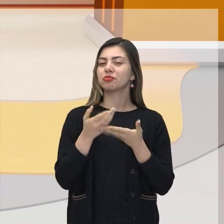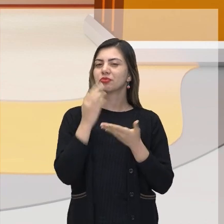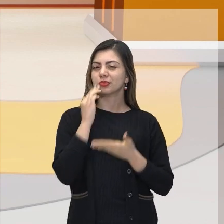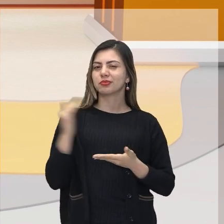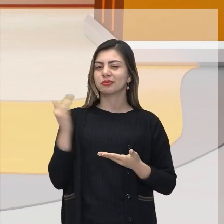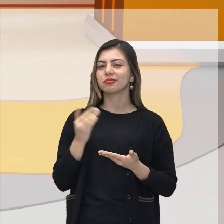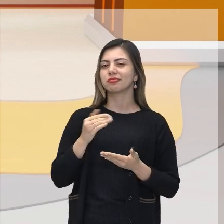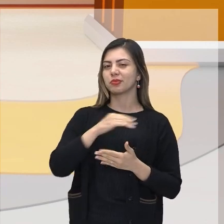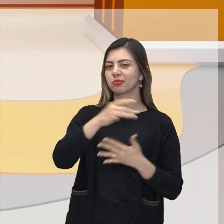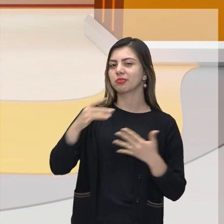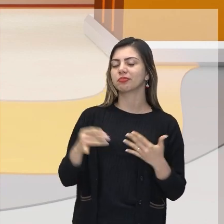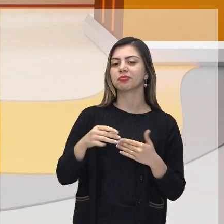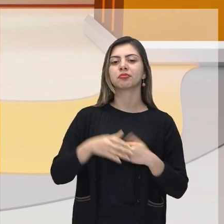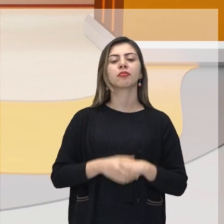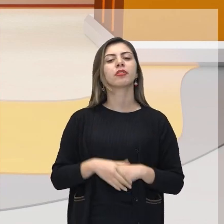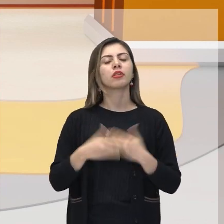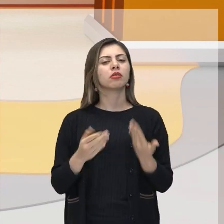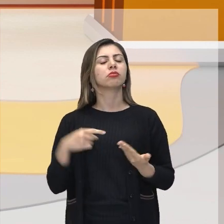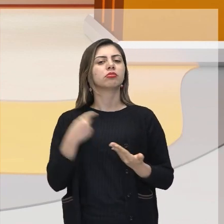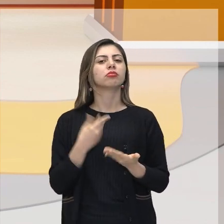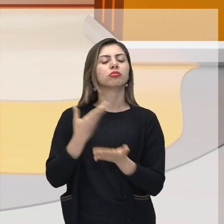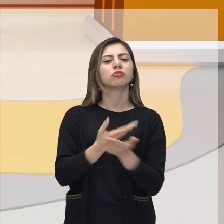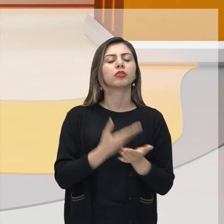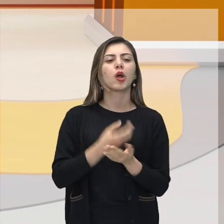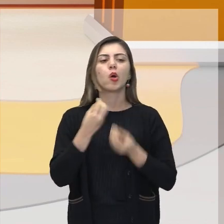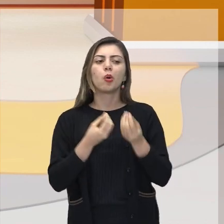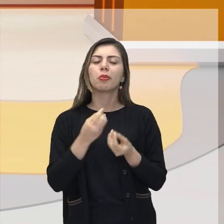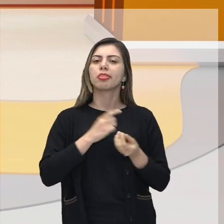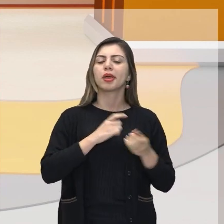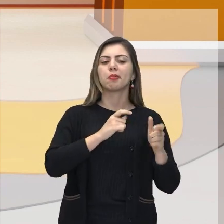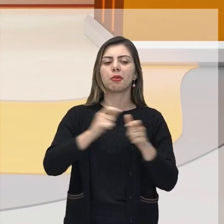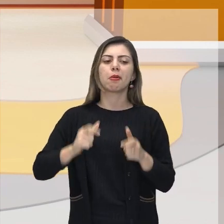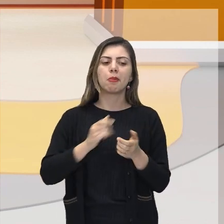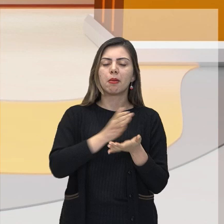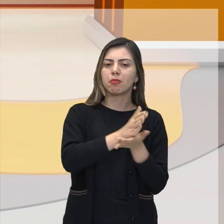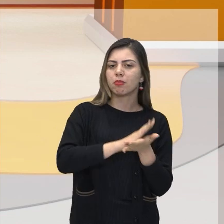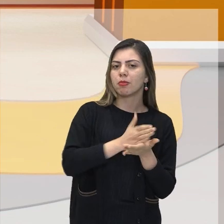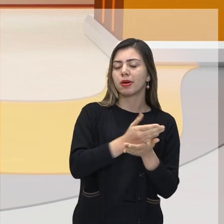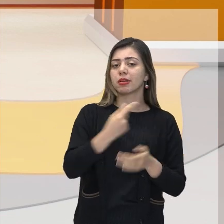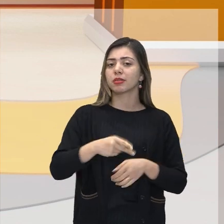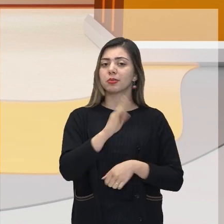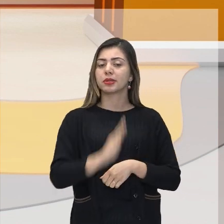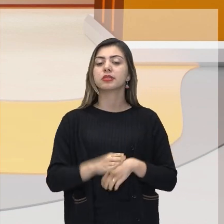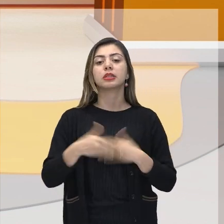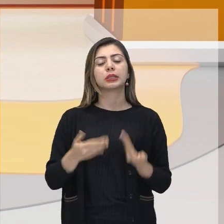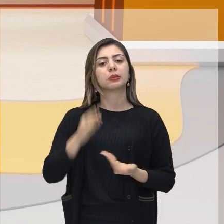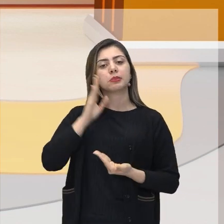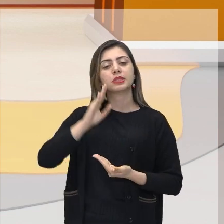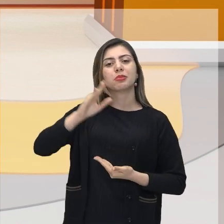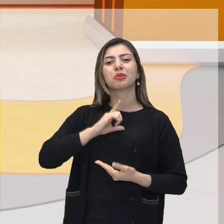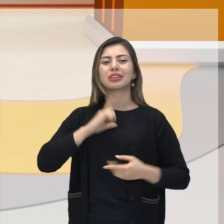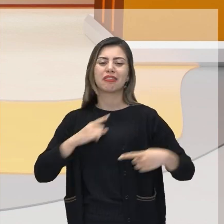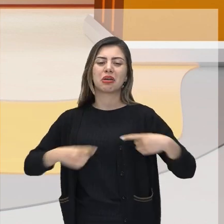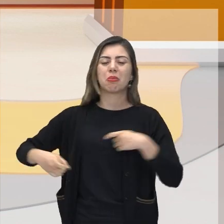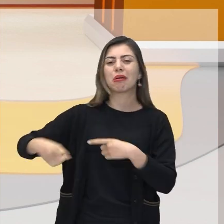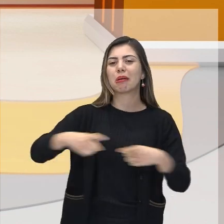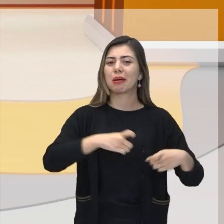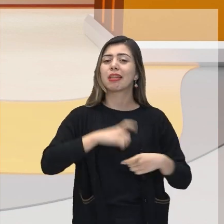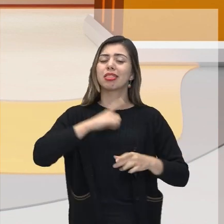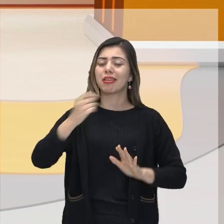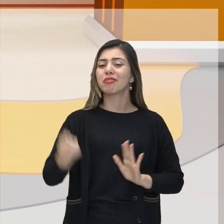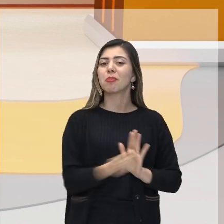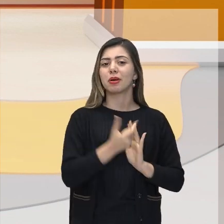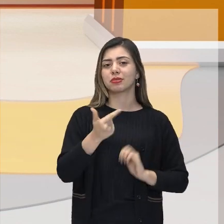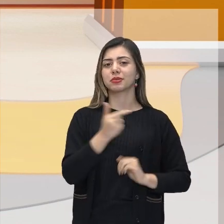do Paraguai. A gente vai falar um pouquinho sobre as fronteiras brasileiras e principalmente essa grande guerra que marcou o